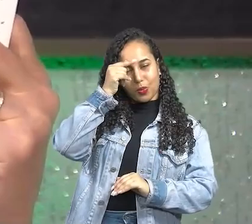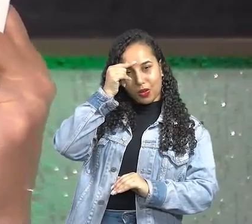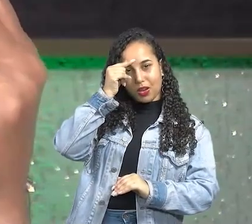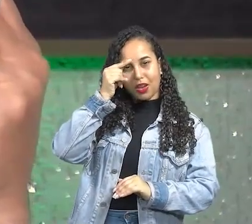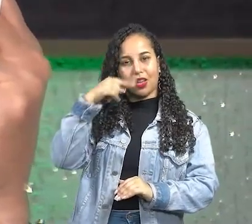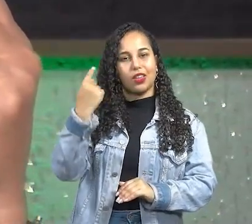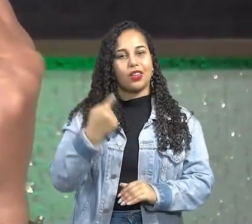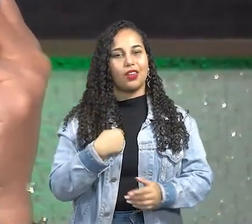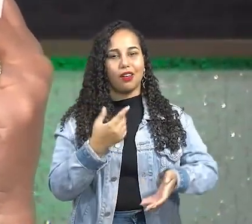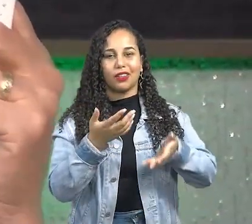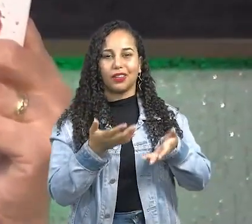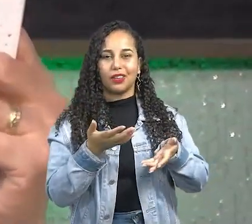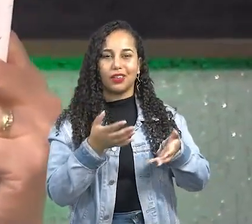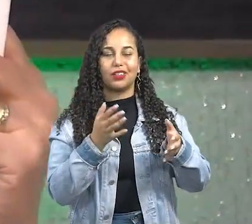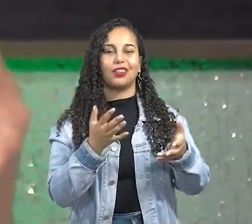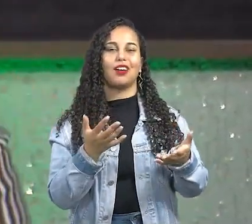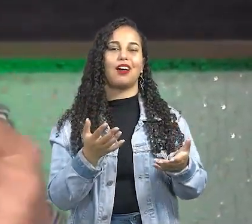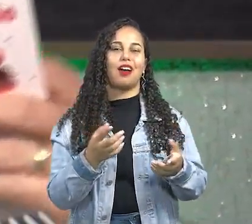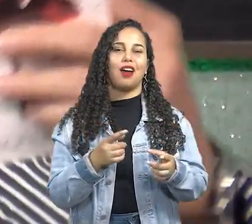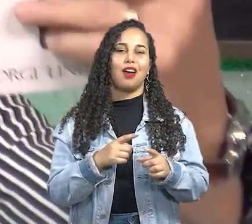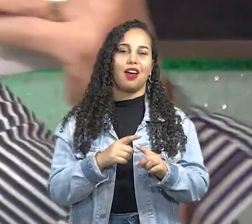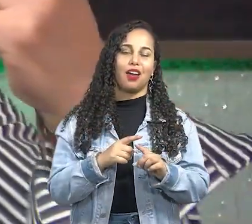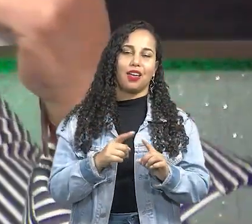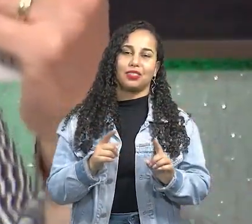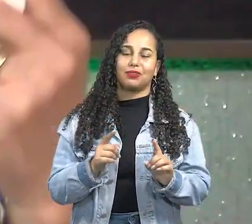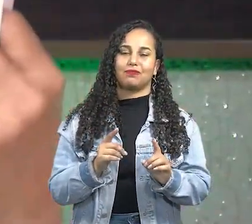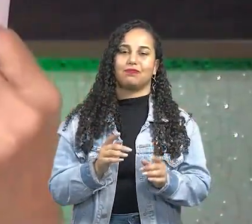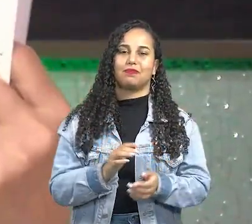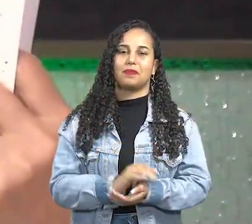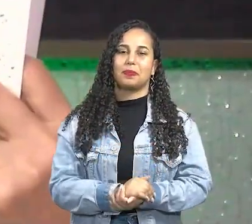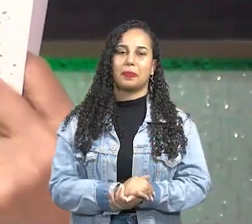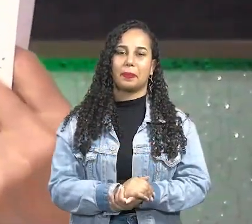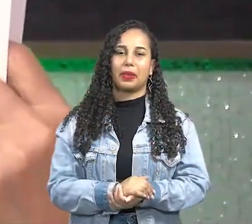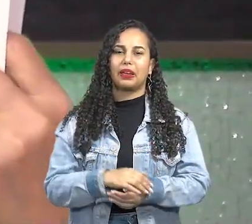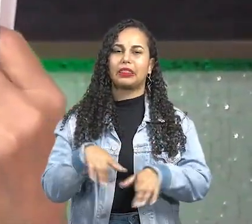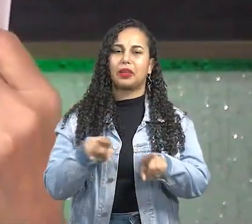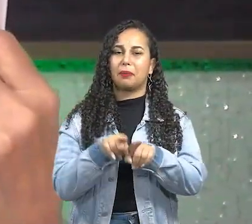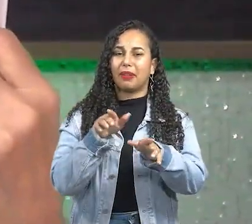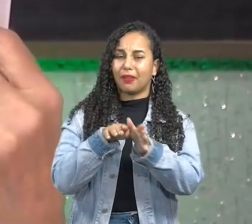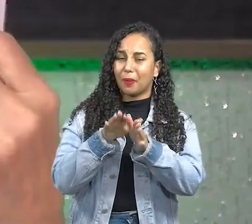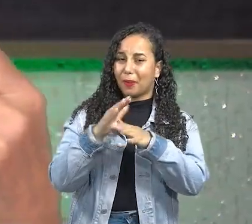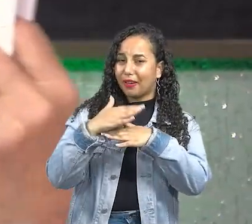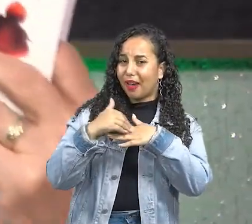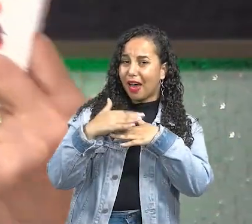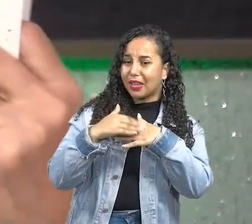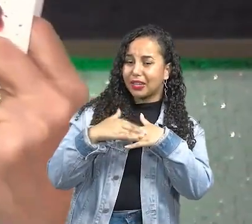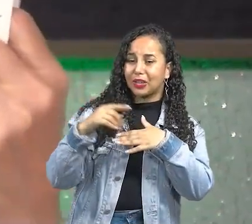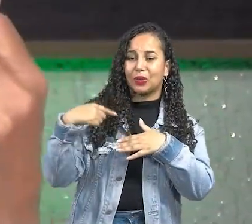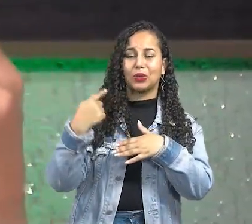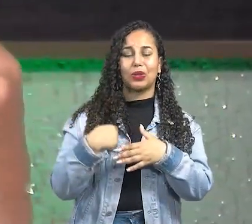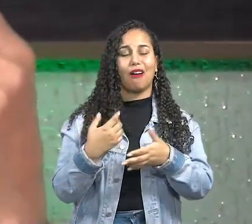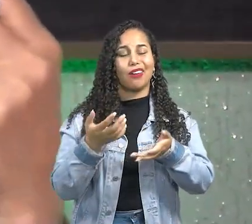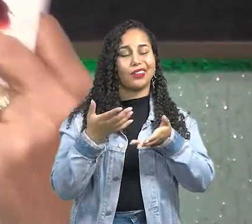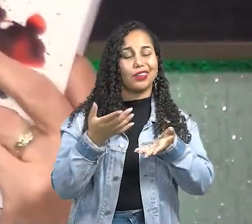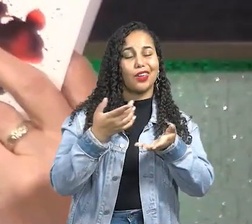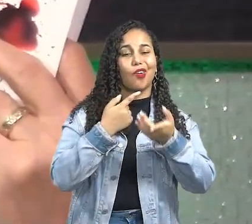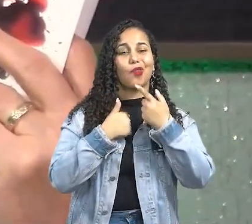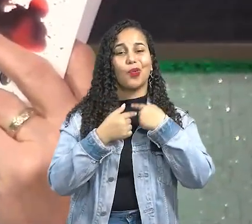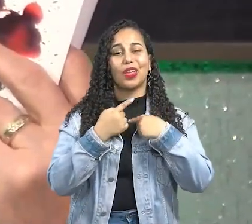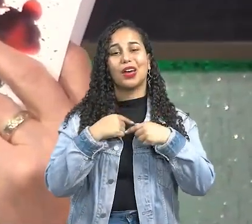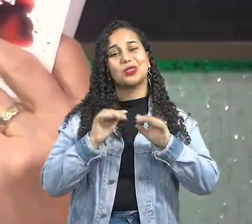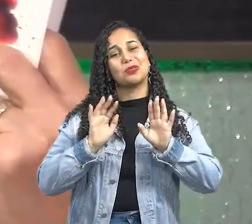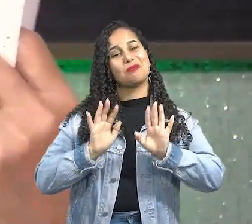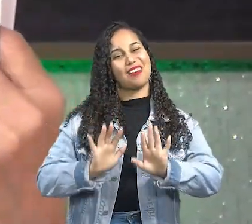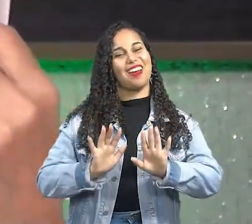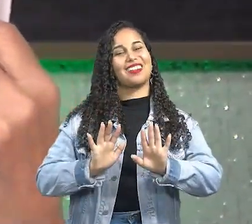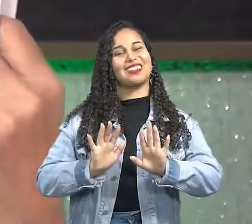esperávamos. Não encontramos em casa muitas vezes o abraço, o afago, o carinho que nós